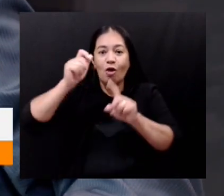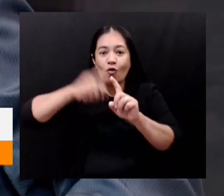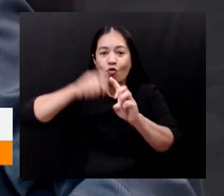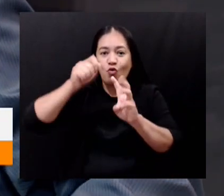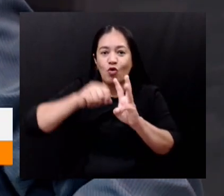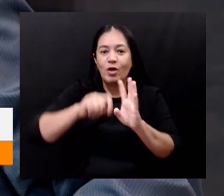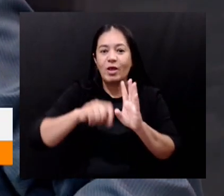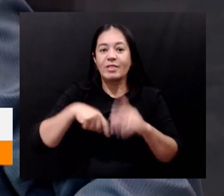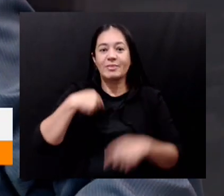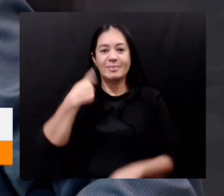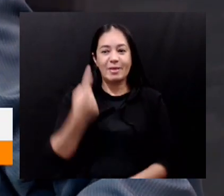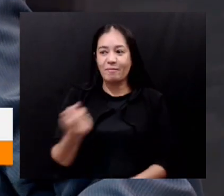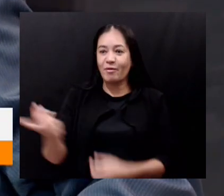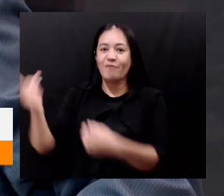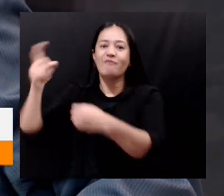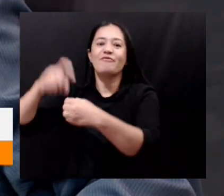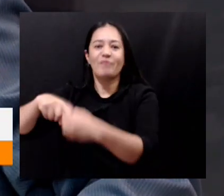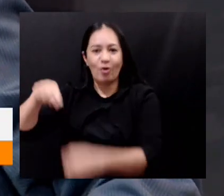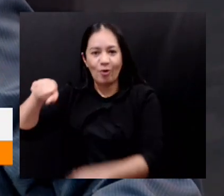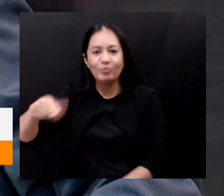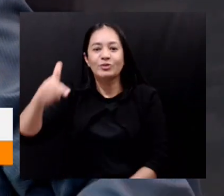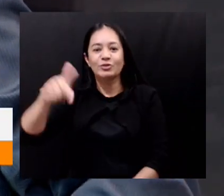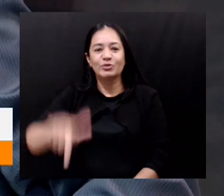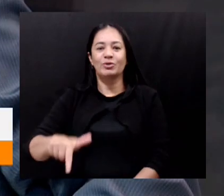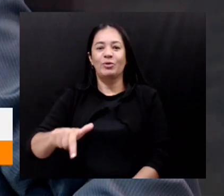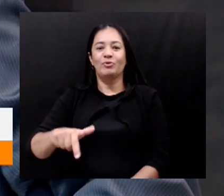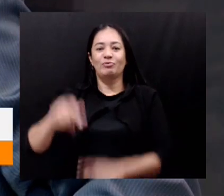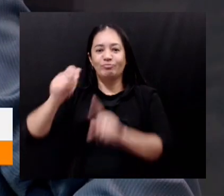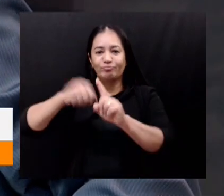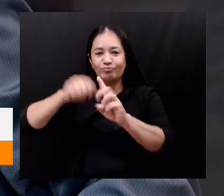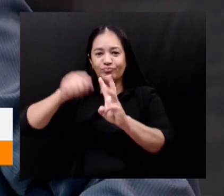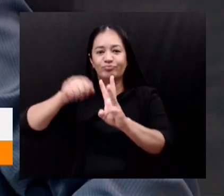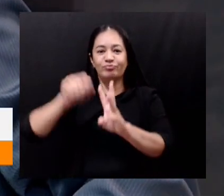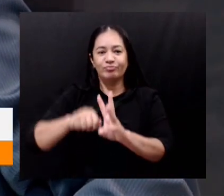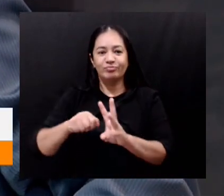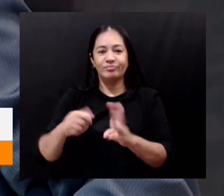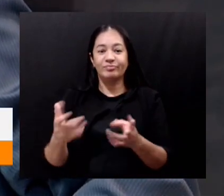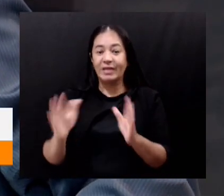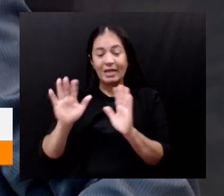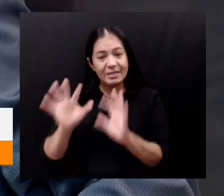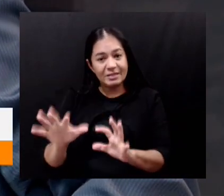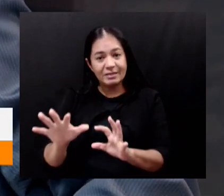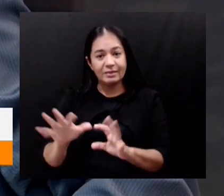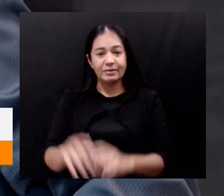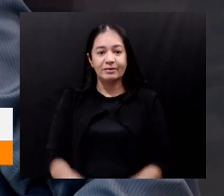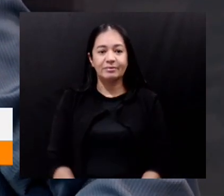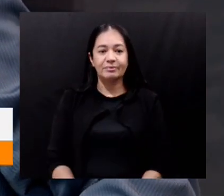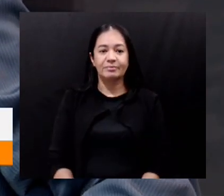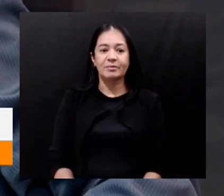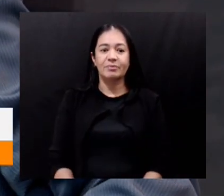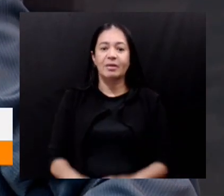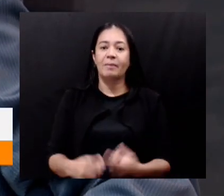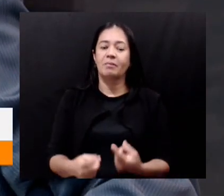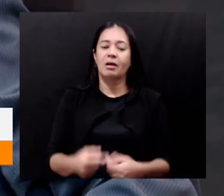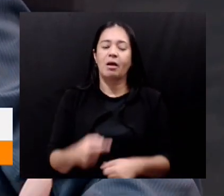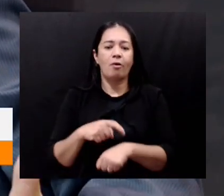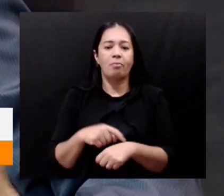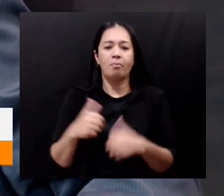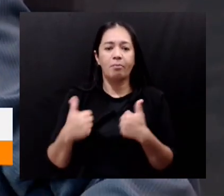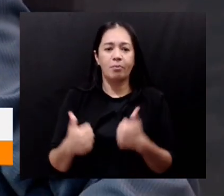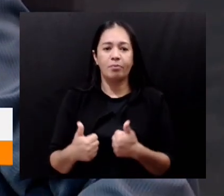lá para depois voltar a passar 3 meses novamente. Essa é a questão. Eu acho um tempo razoável. Agora, falando de